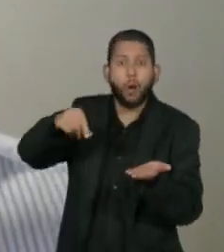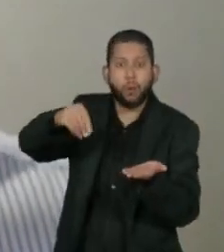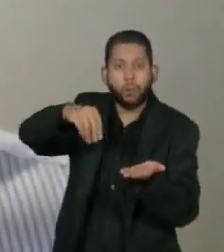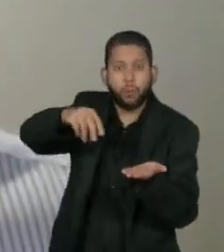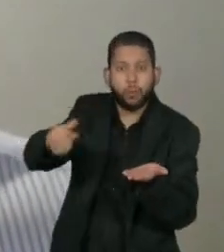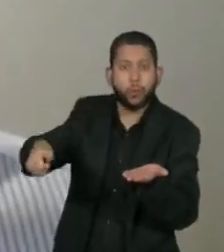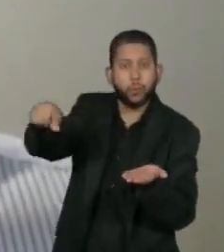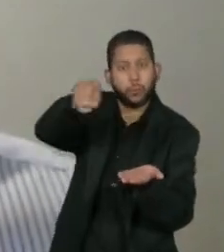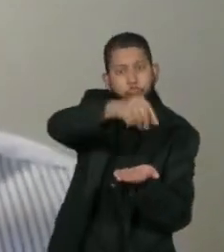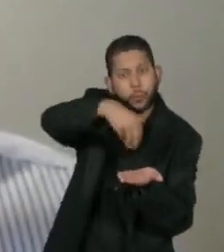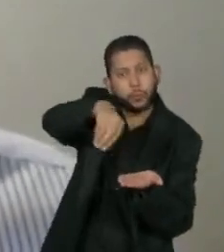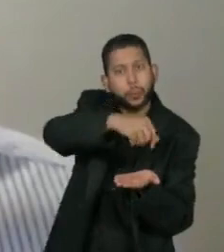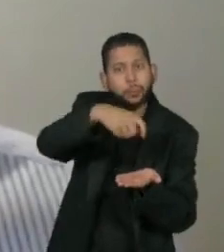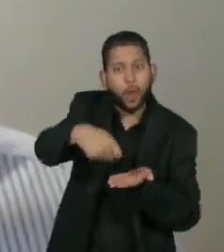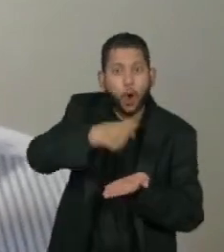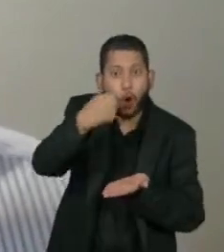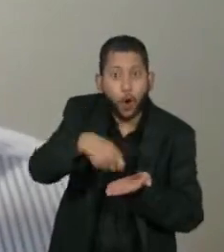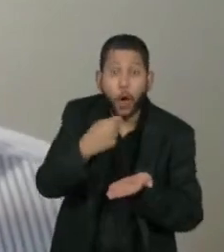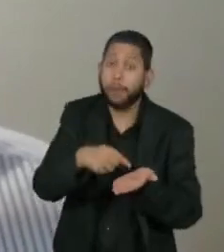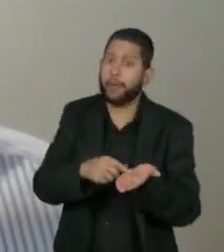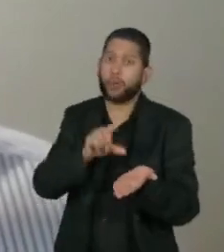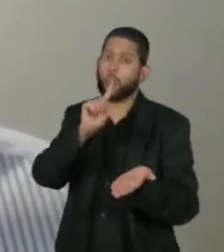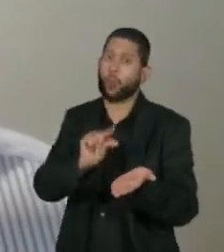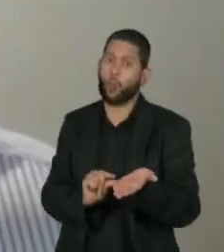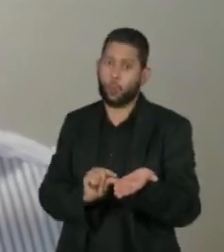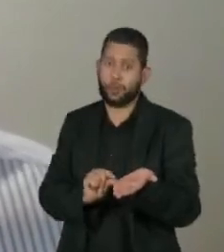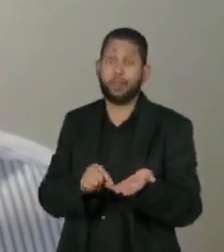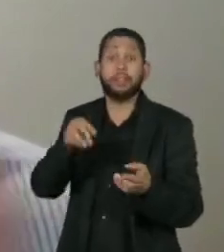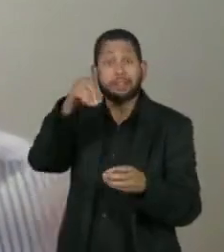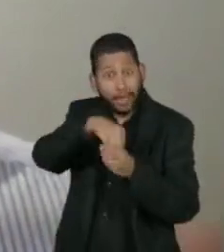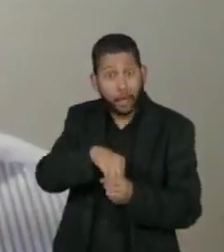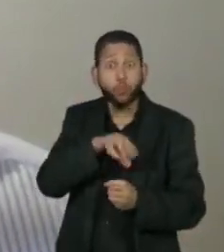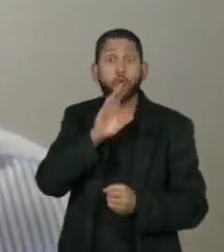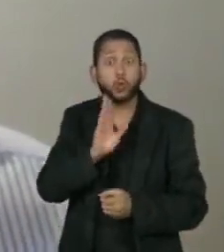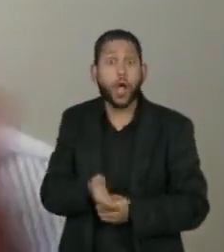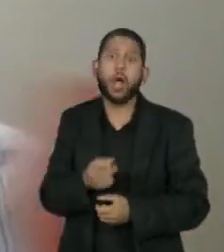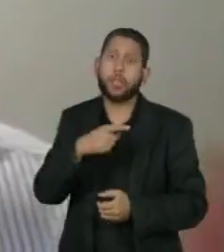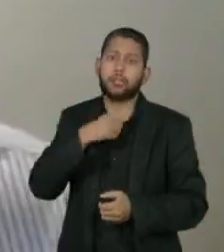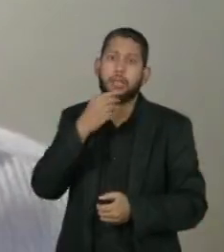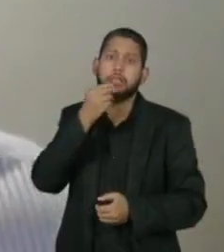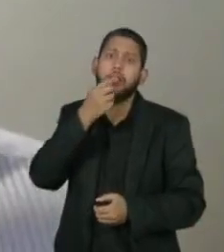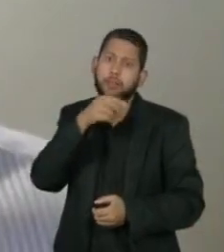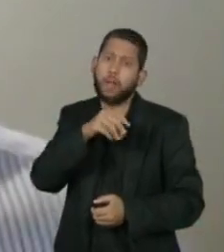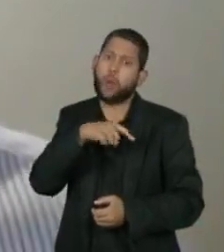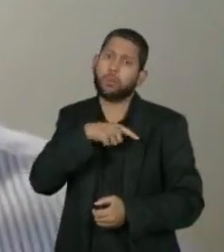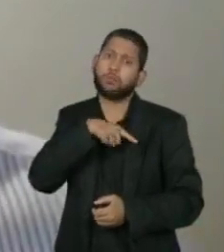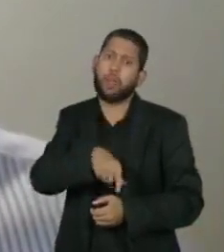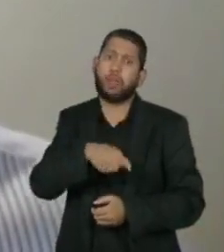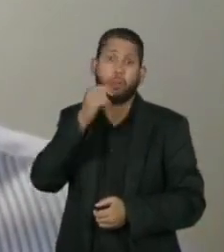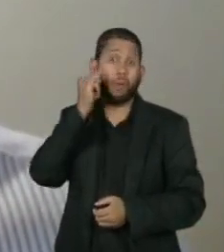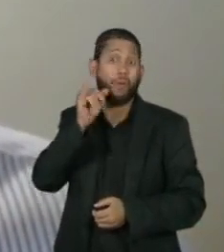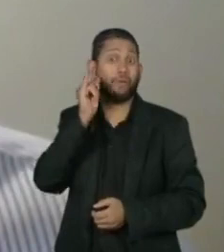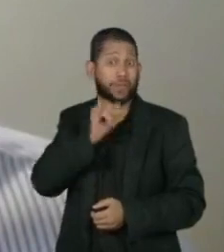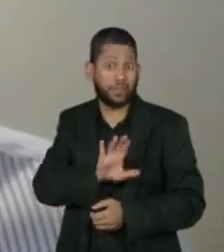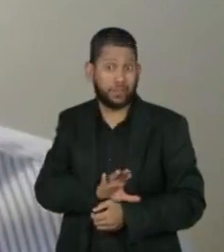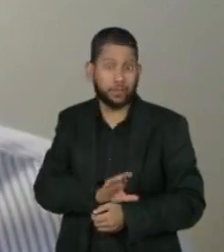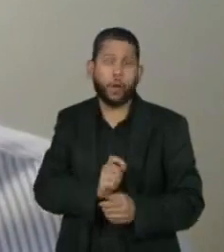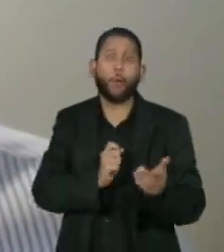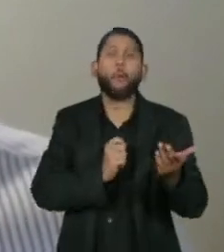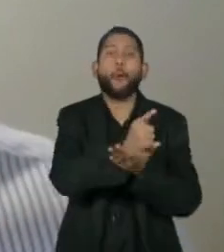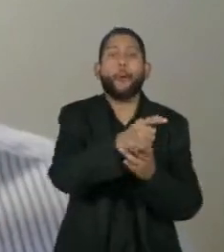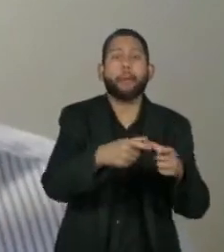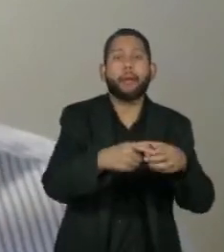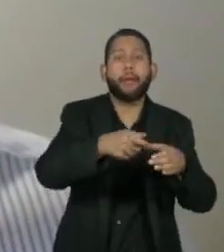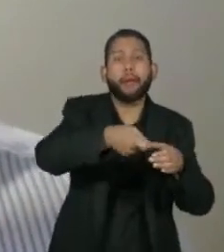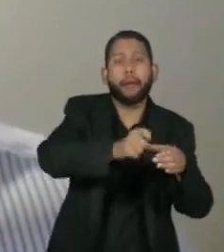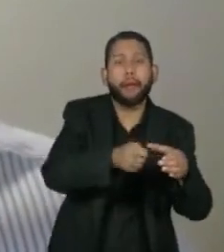aquele que já é presente nos alimentos embutidos, enlatados em geral, que tem uma quantidade maior de